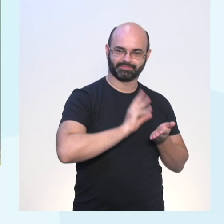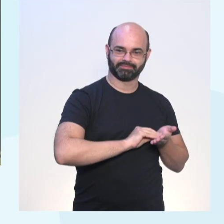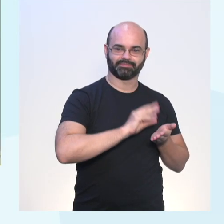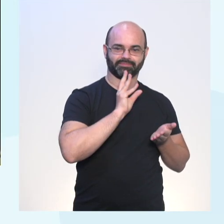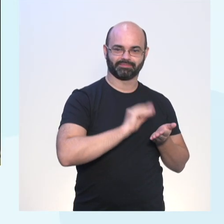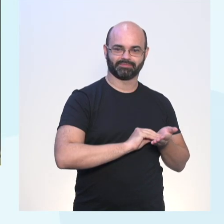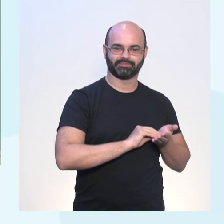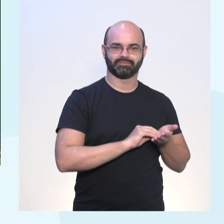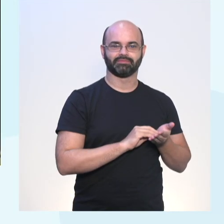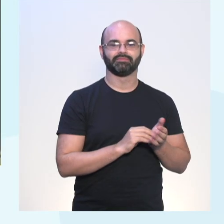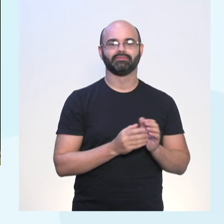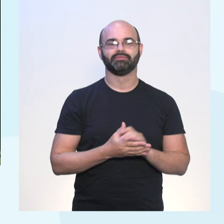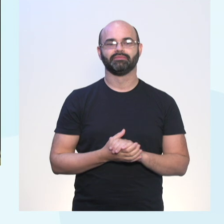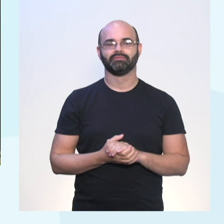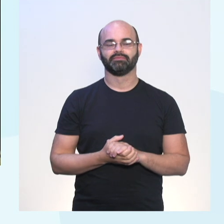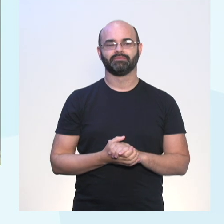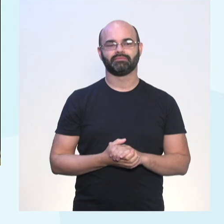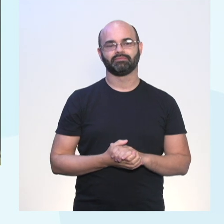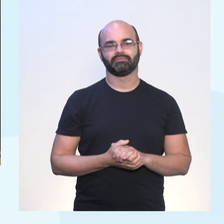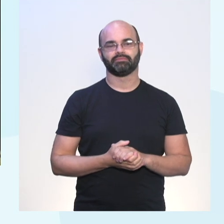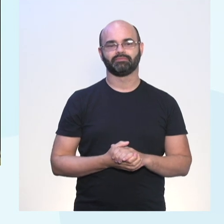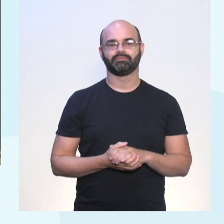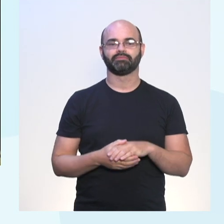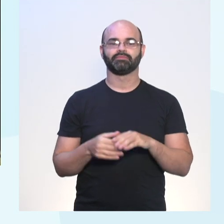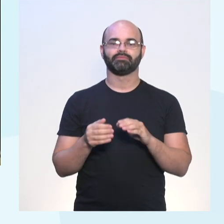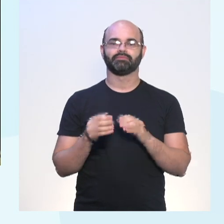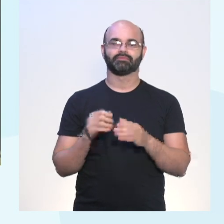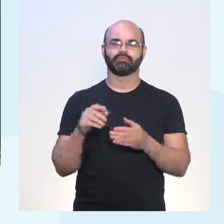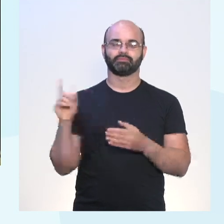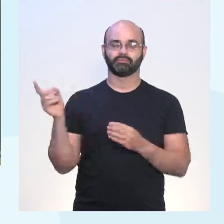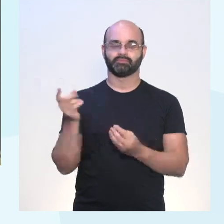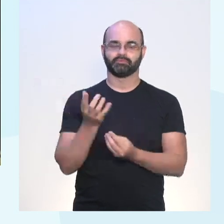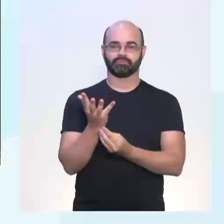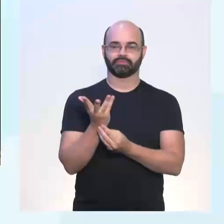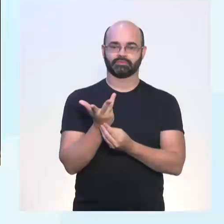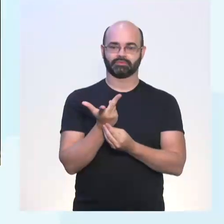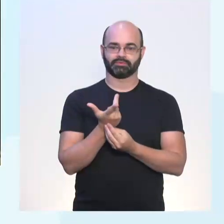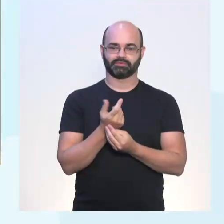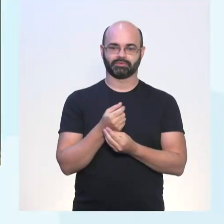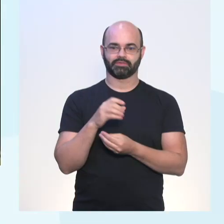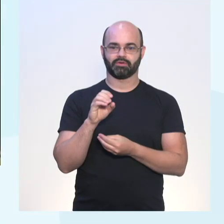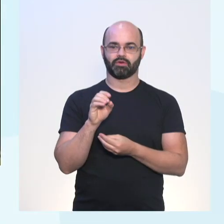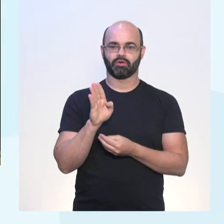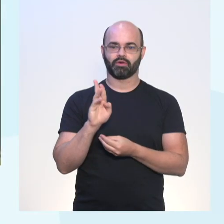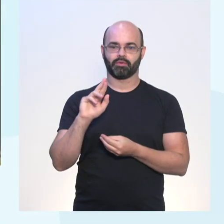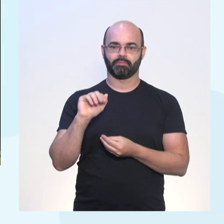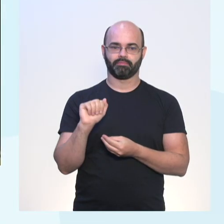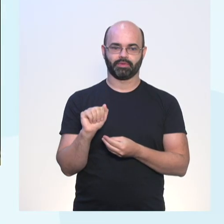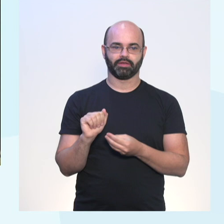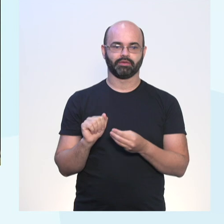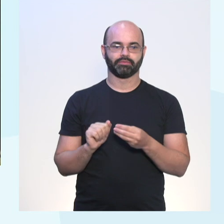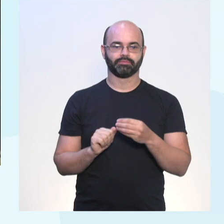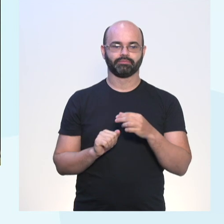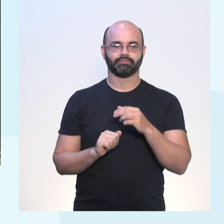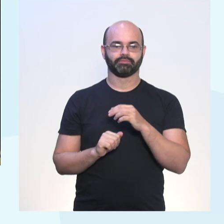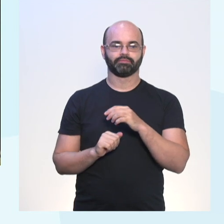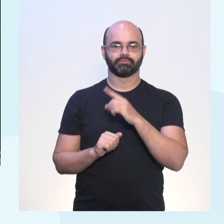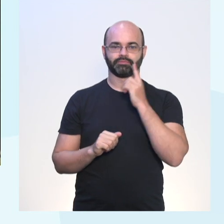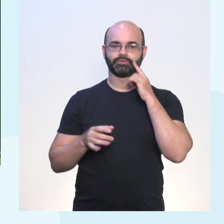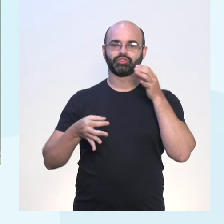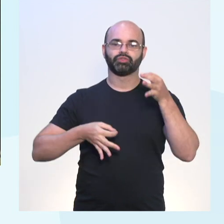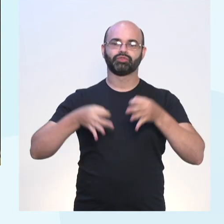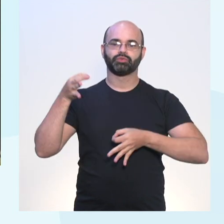essa obra, que é do Fleury, ela está mostrando para a gente o